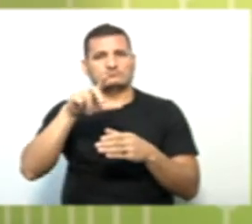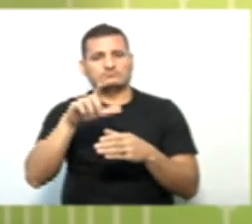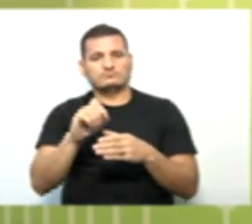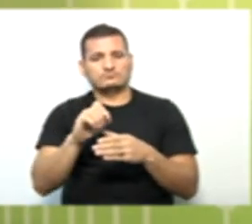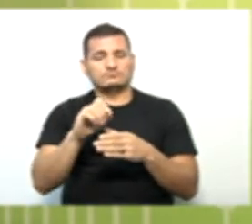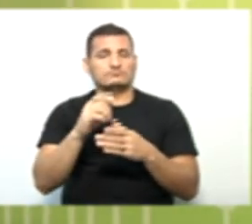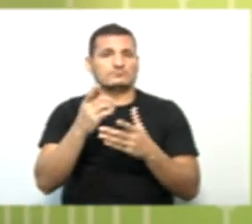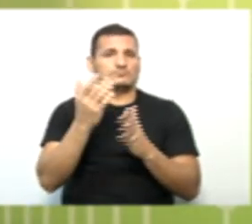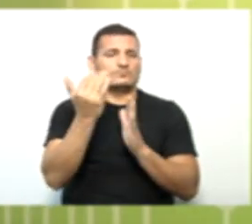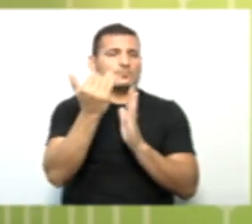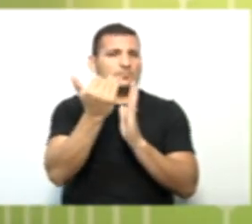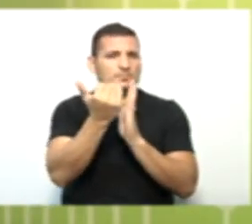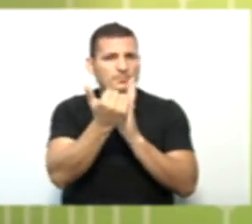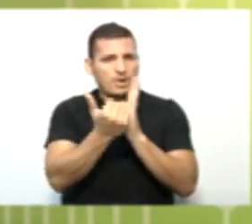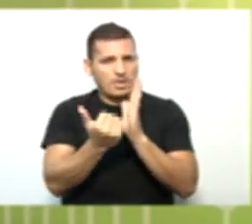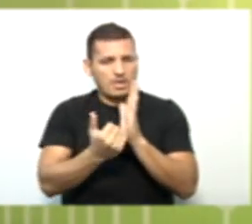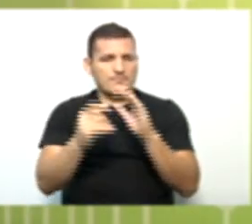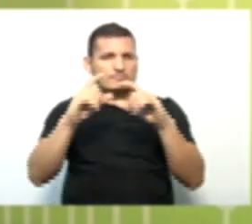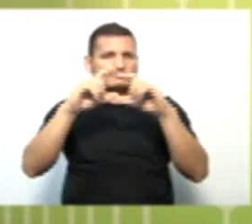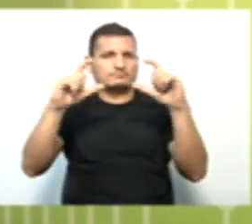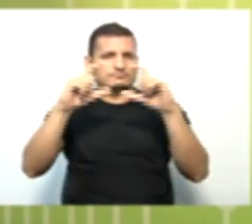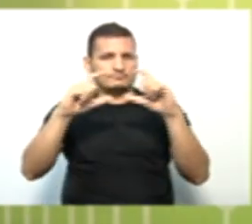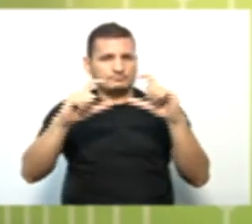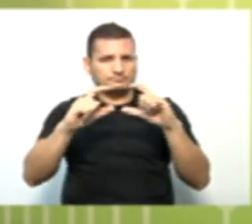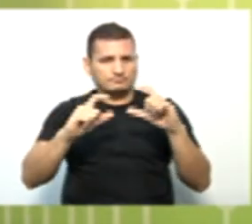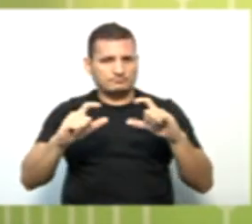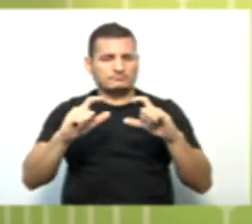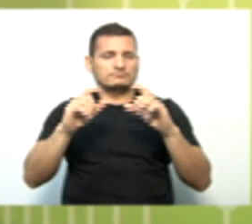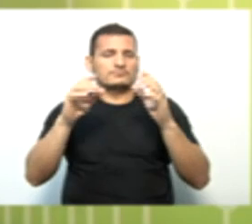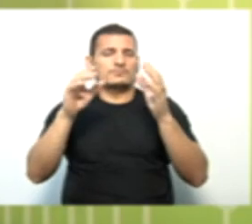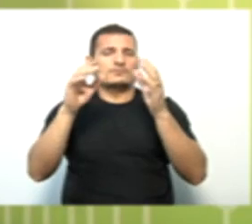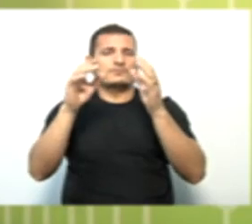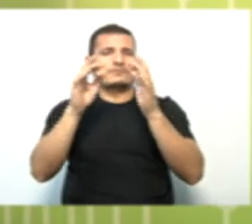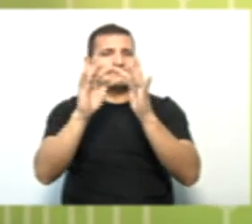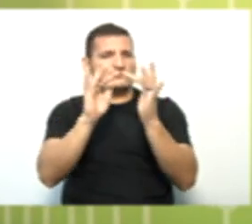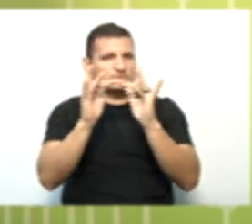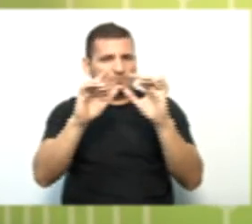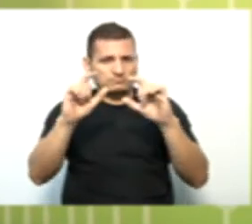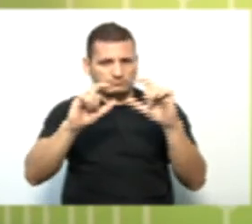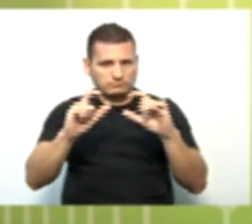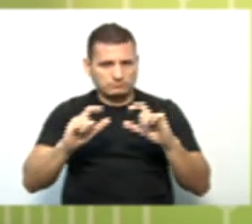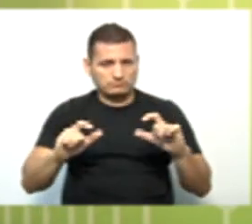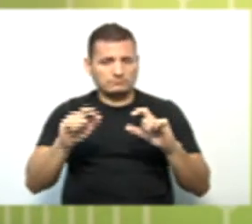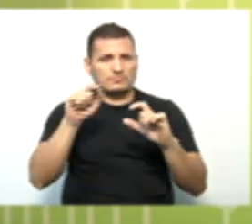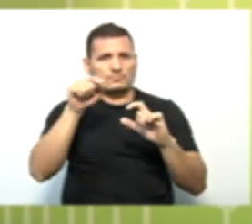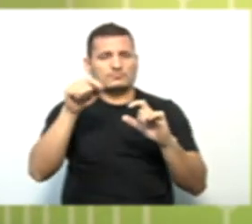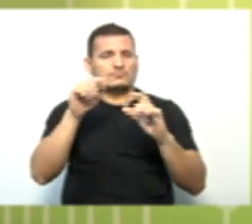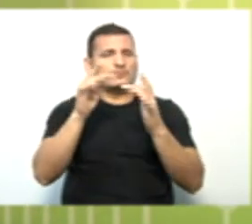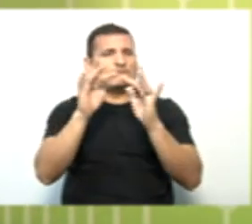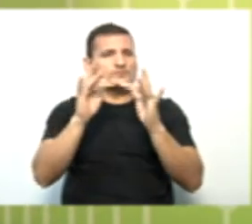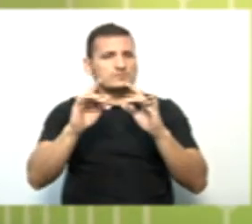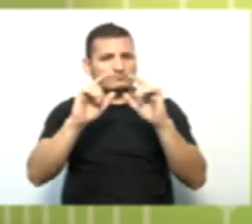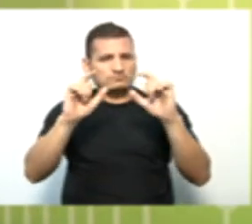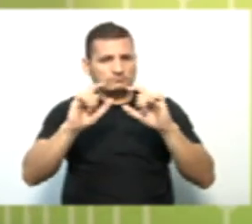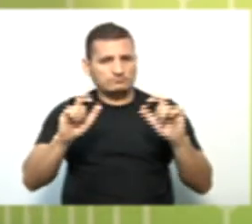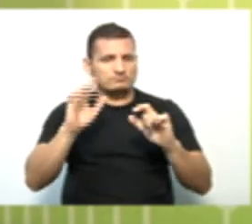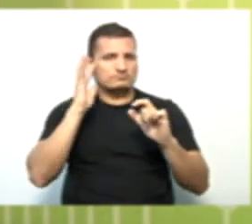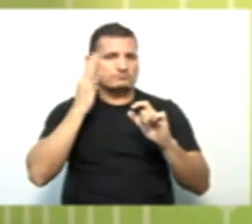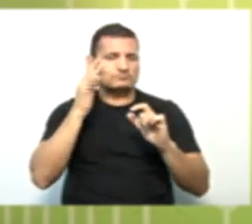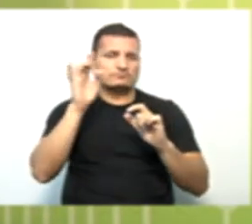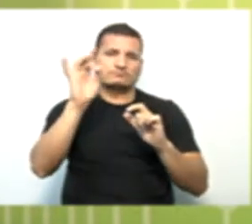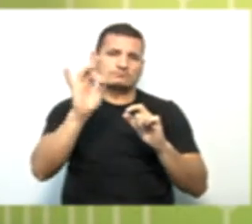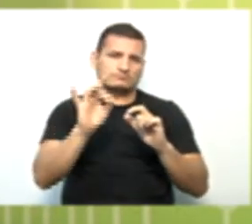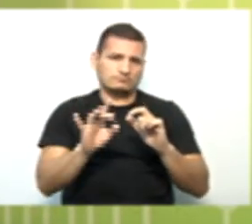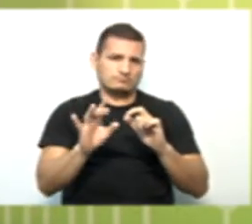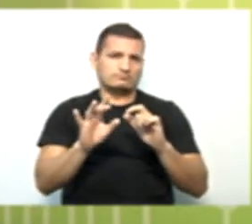em módulos e esses módulos estão divididos em funções. E essas funções resolvem, cada uma delas, uma parte do